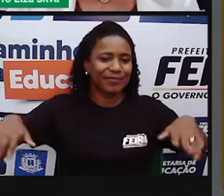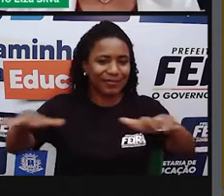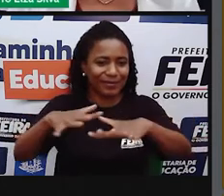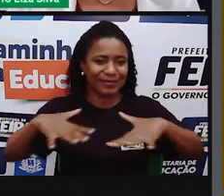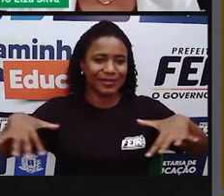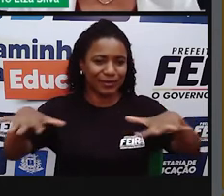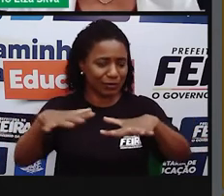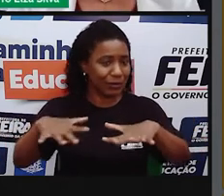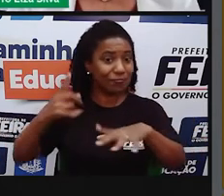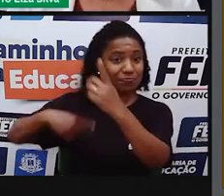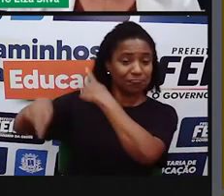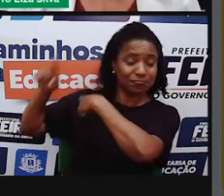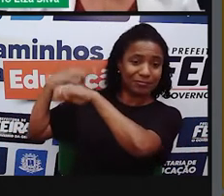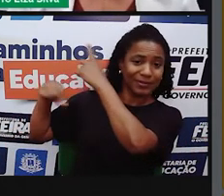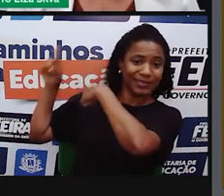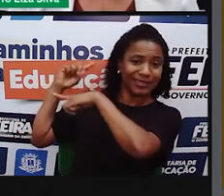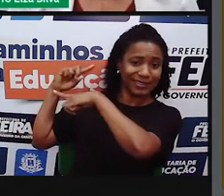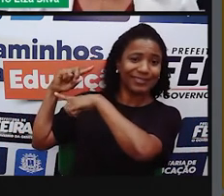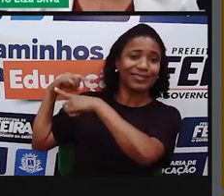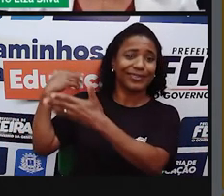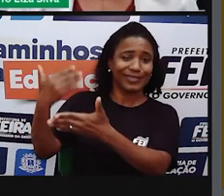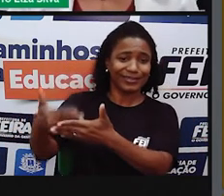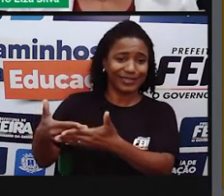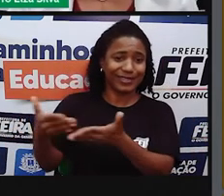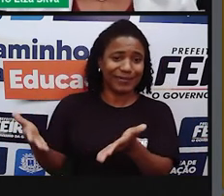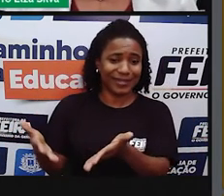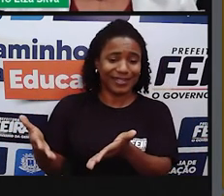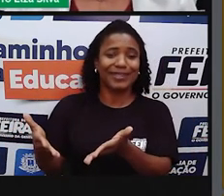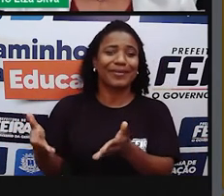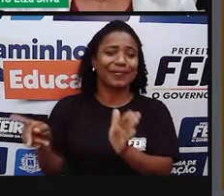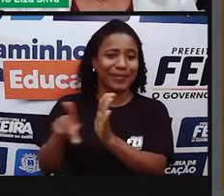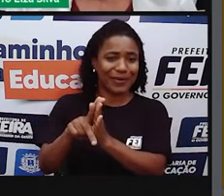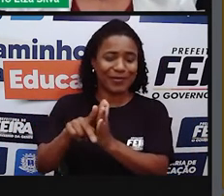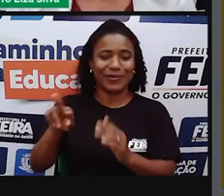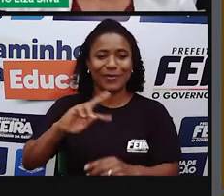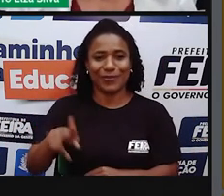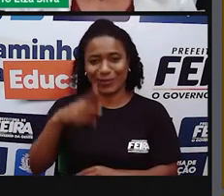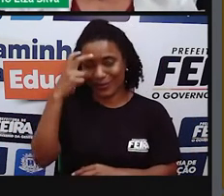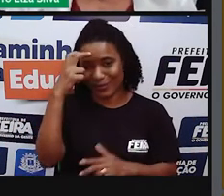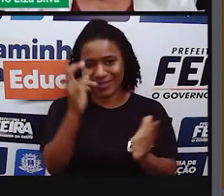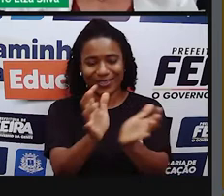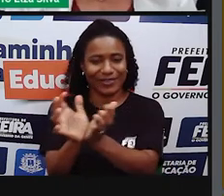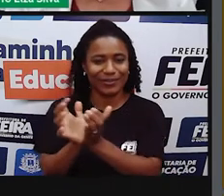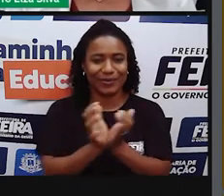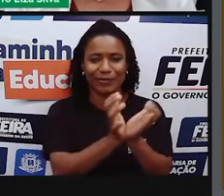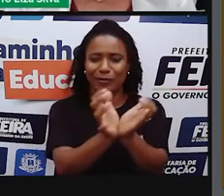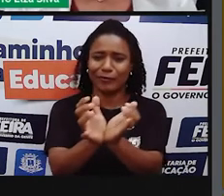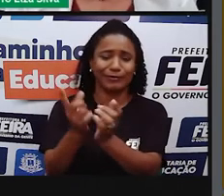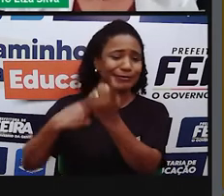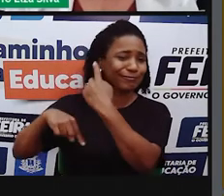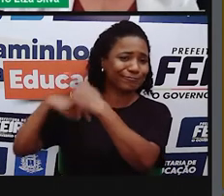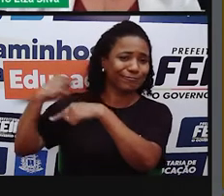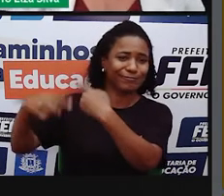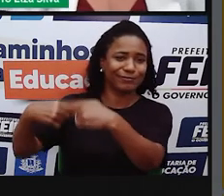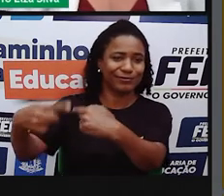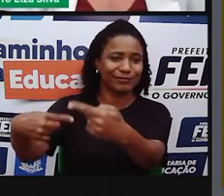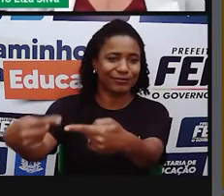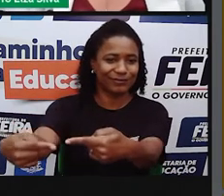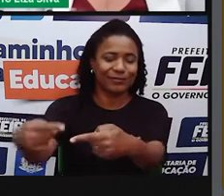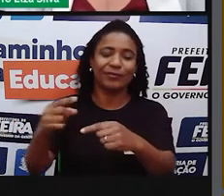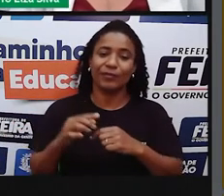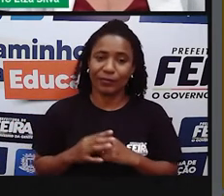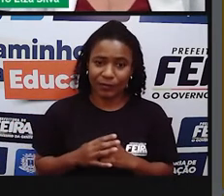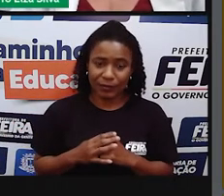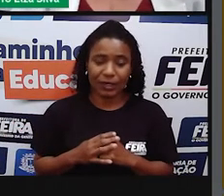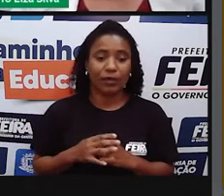diversas épocas e fazem parte da herança cultural de cada povo há muitas gerações. Então, geralmente, quando